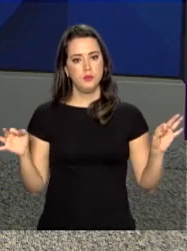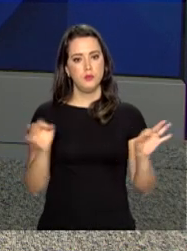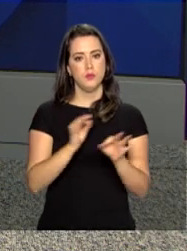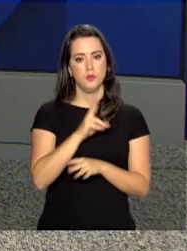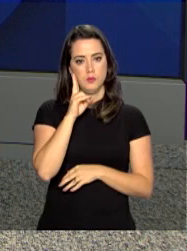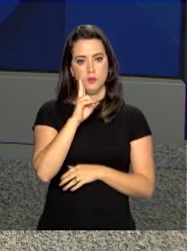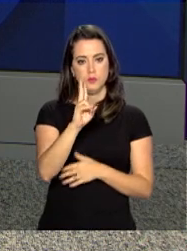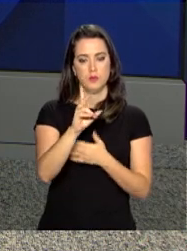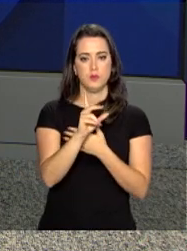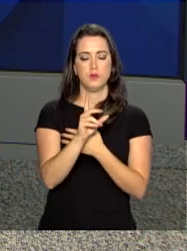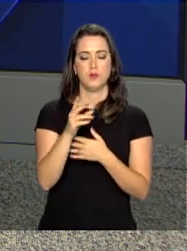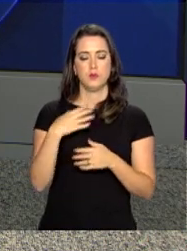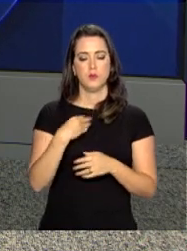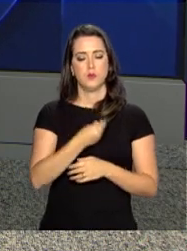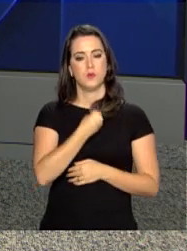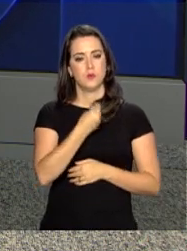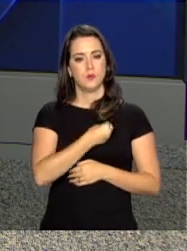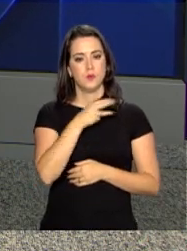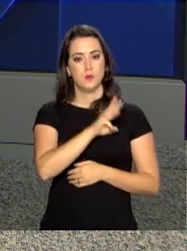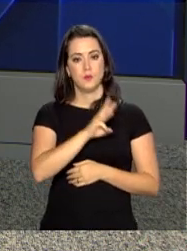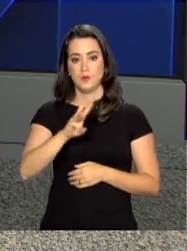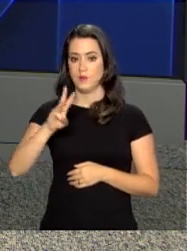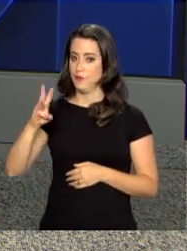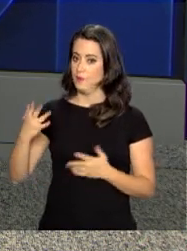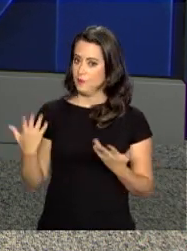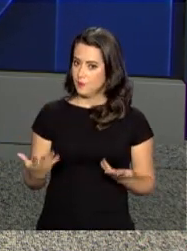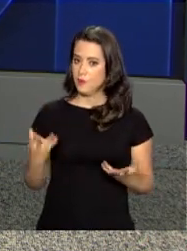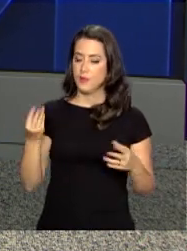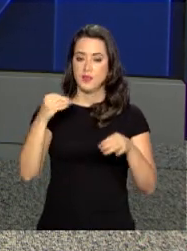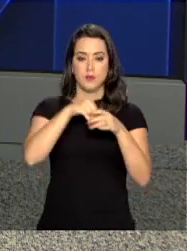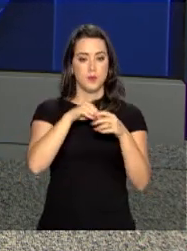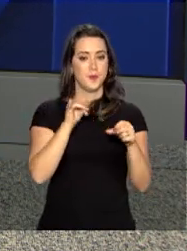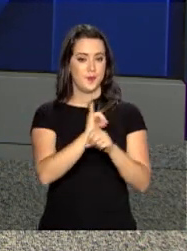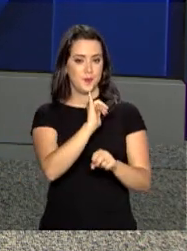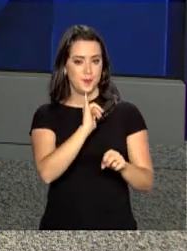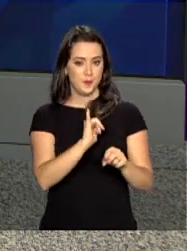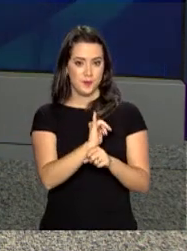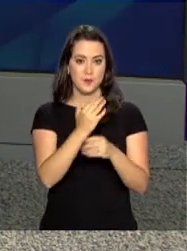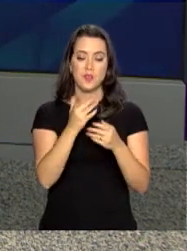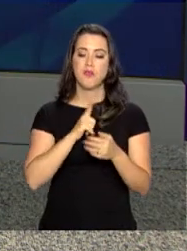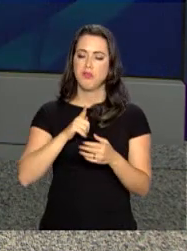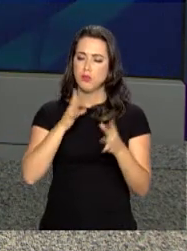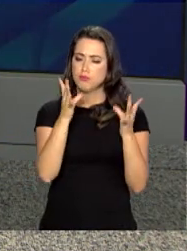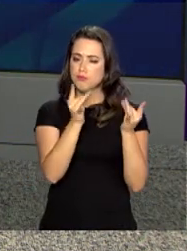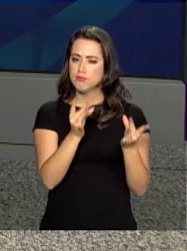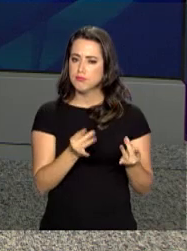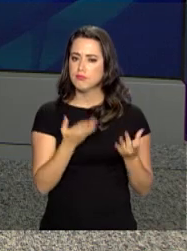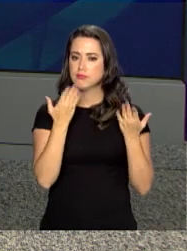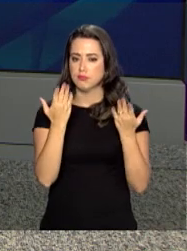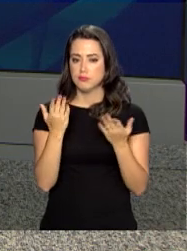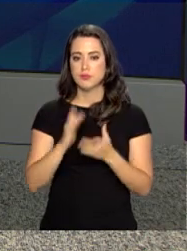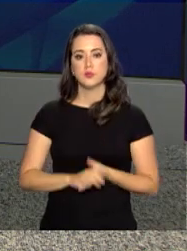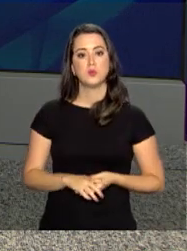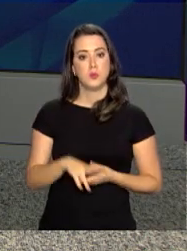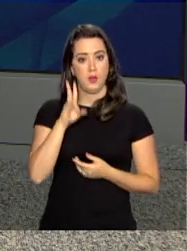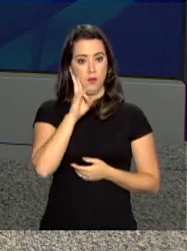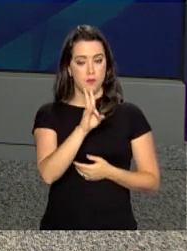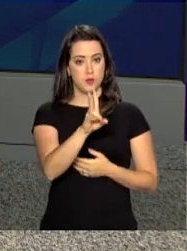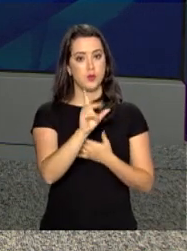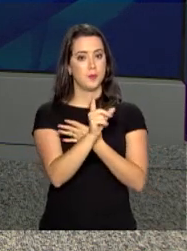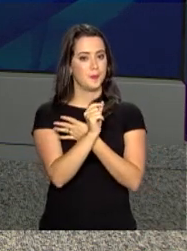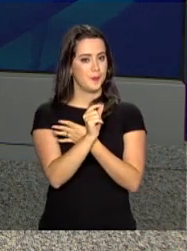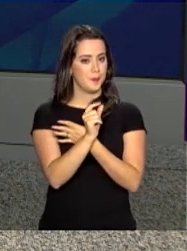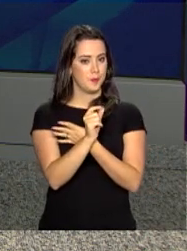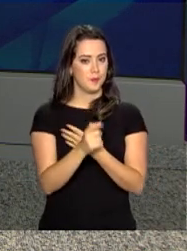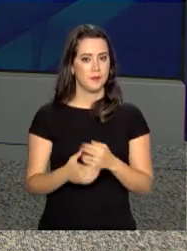por aqui. Você acompanha a nossa programação ao vivo pelo site da NBR. E todas as reportagens estão em nosso canal no YouTube. Acesse